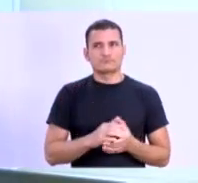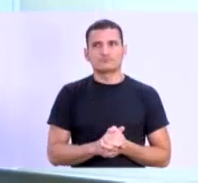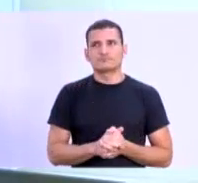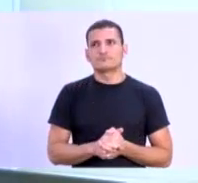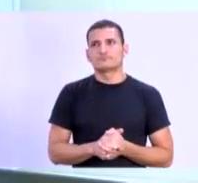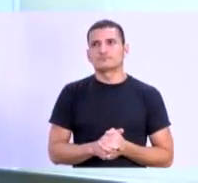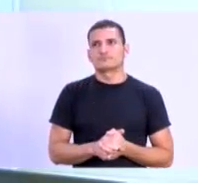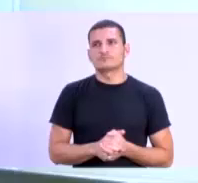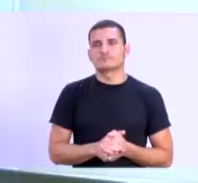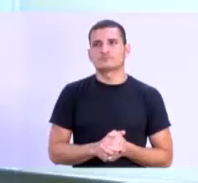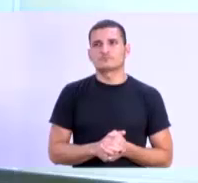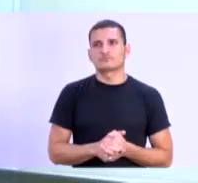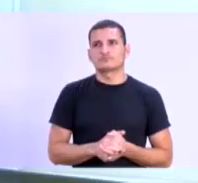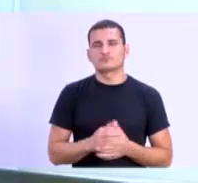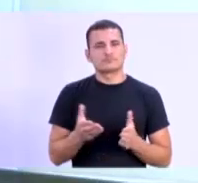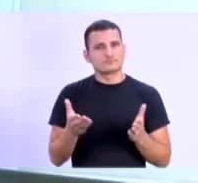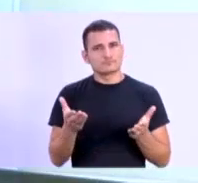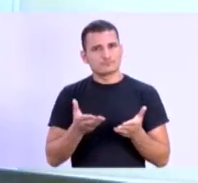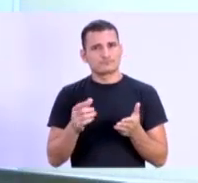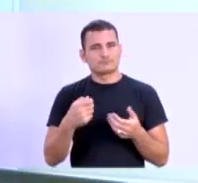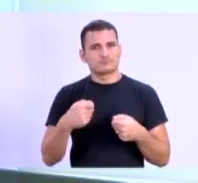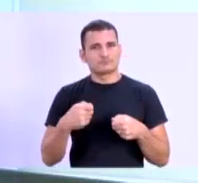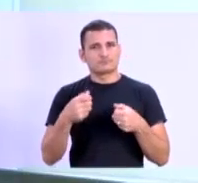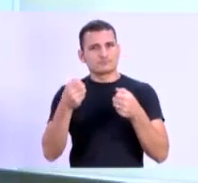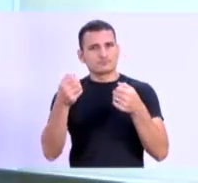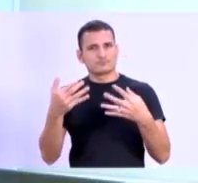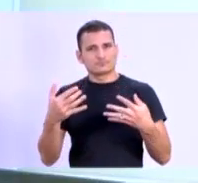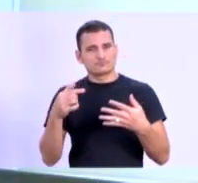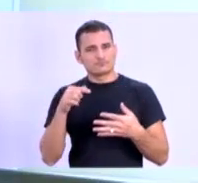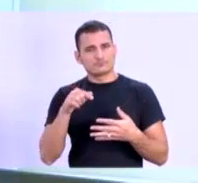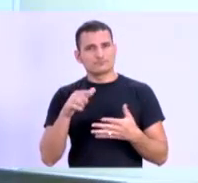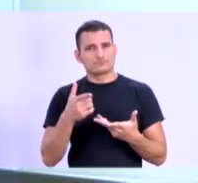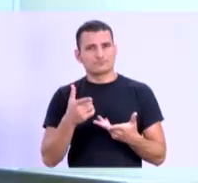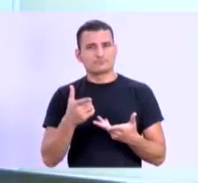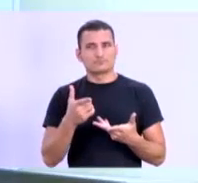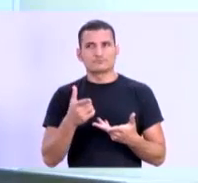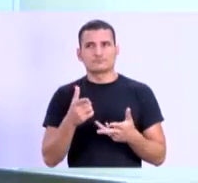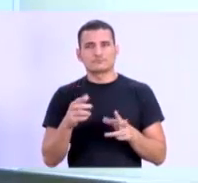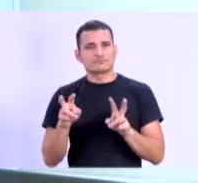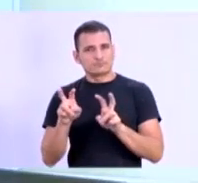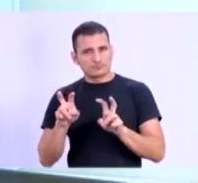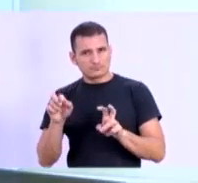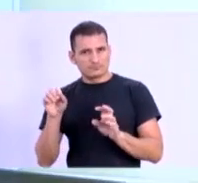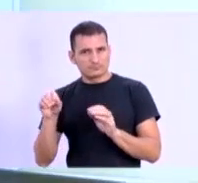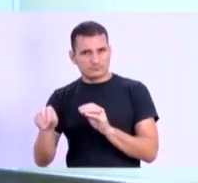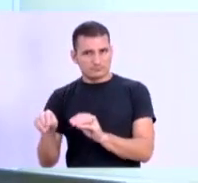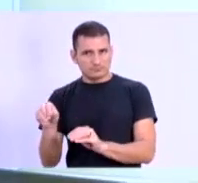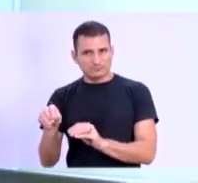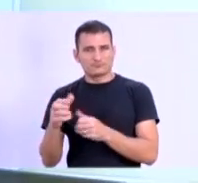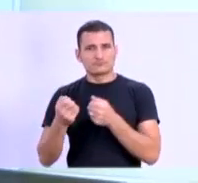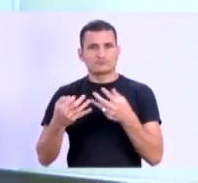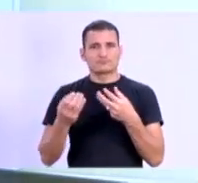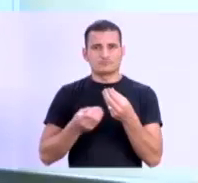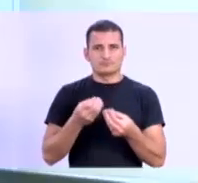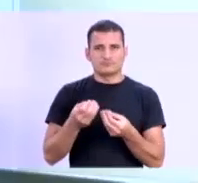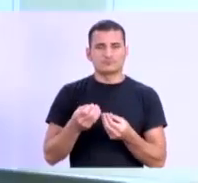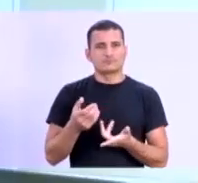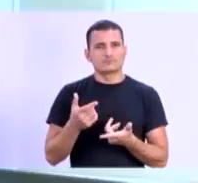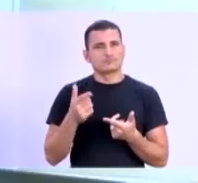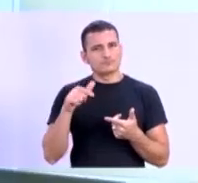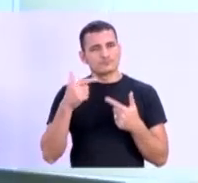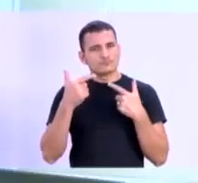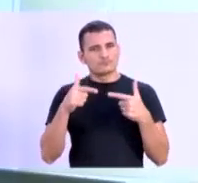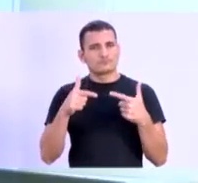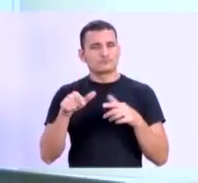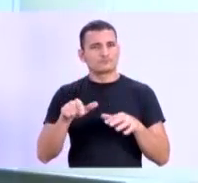precisa explicar, né, essas classificações ao computador, né? Explicar como? Através de uma linguagem de